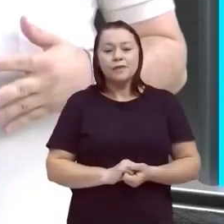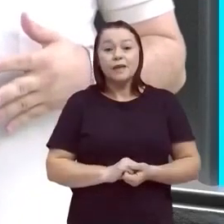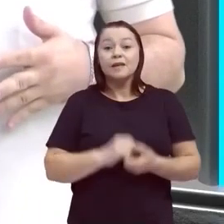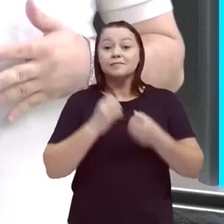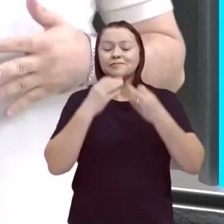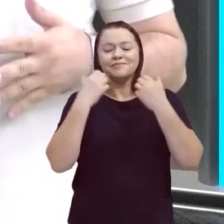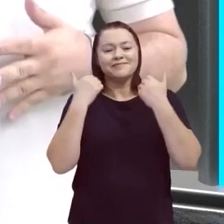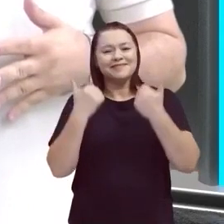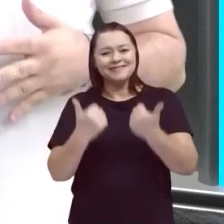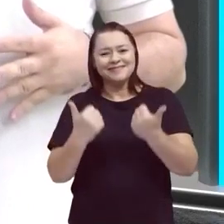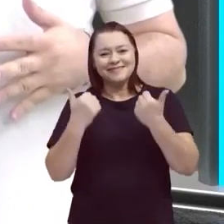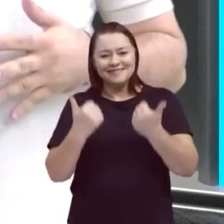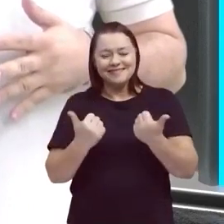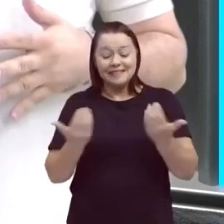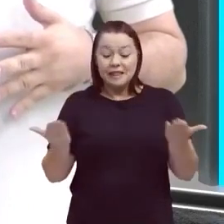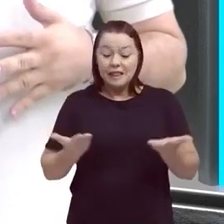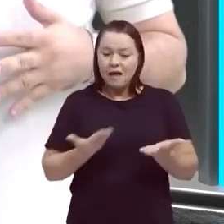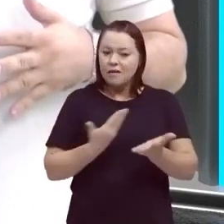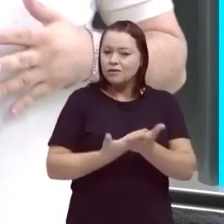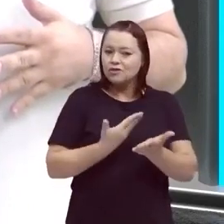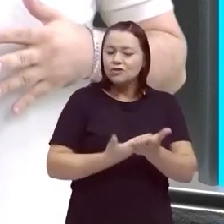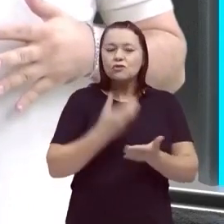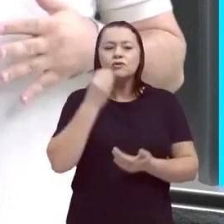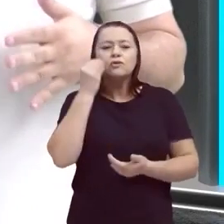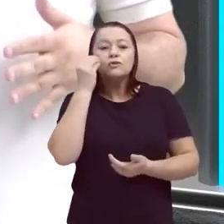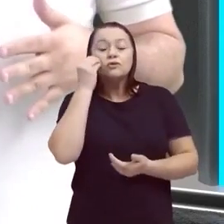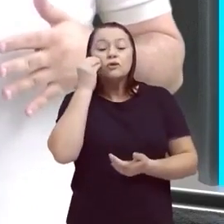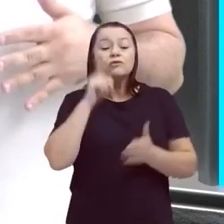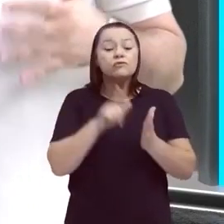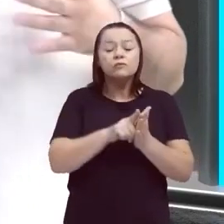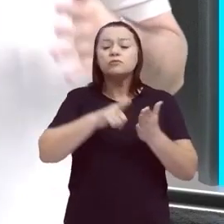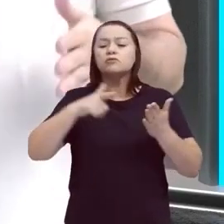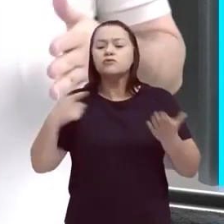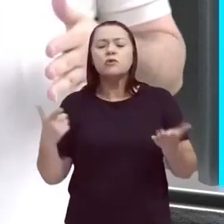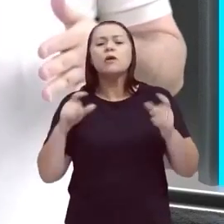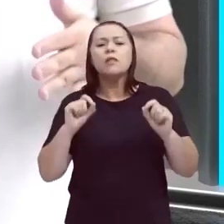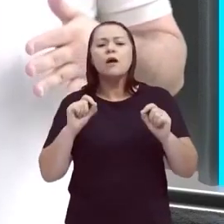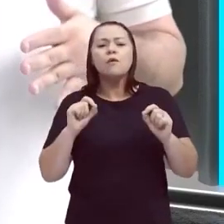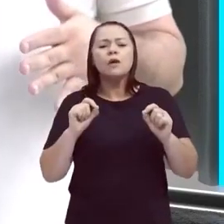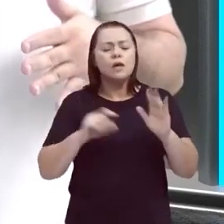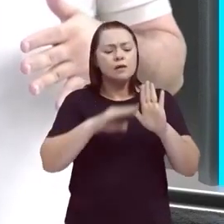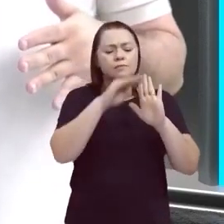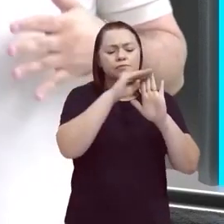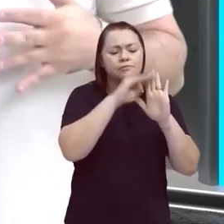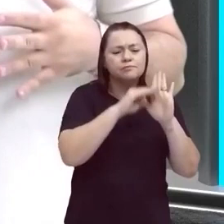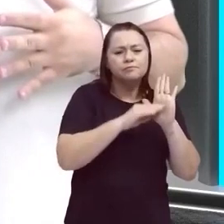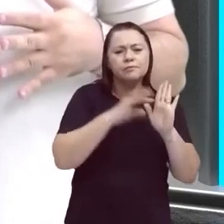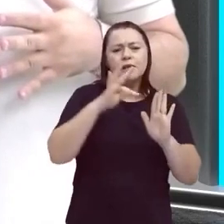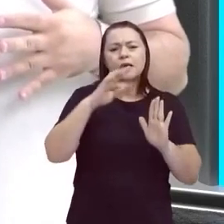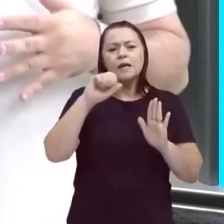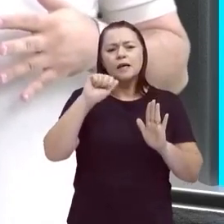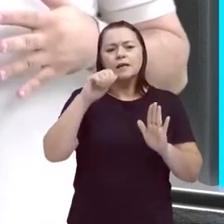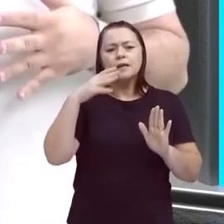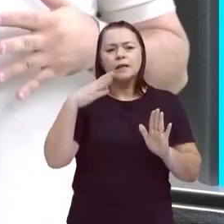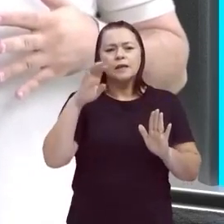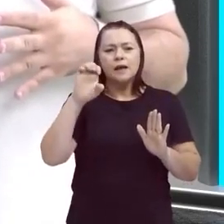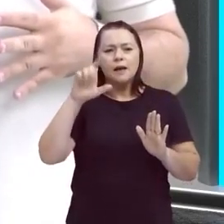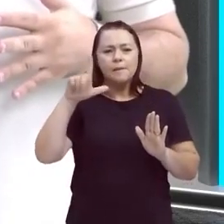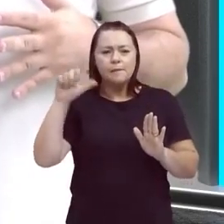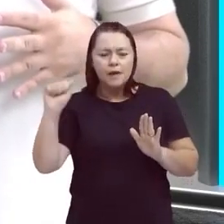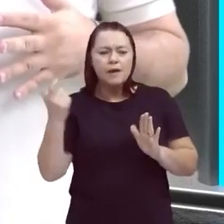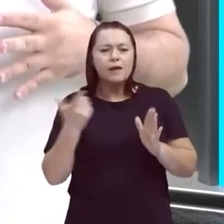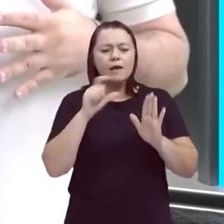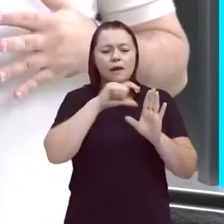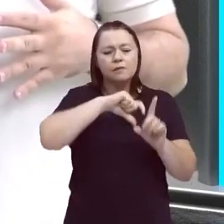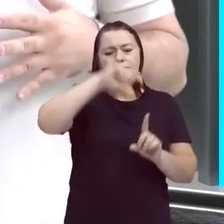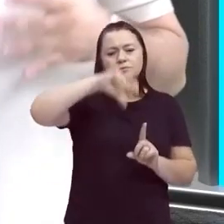Muito bem, na aula de hoje nós vimos o que no nosso jornal? Vimos gráficos, tabelas, listas, não é verdade? Vimos agora